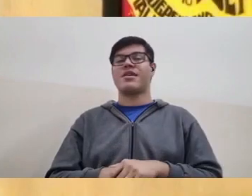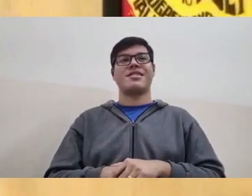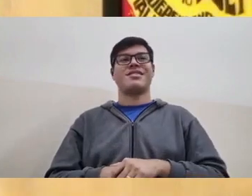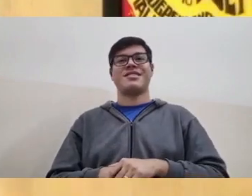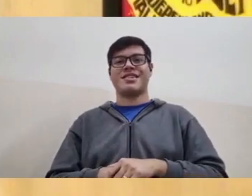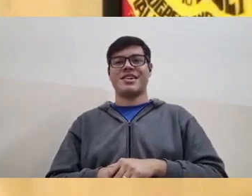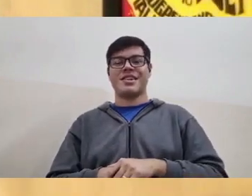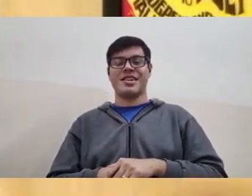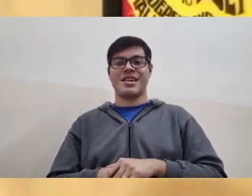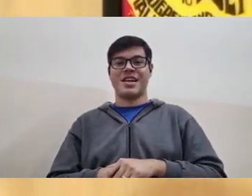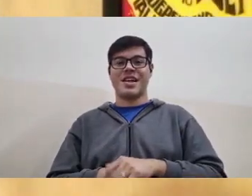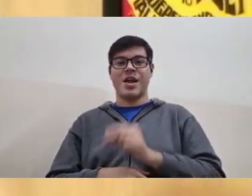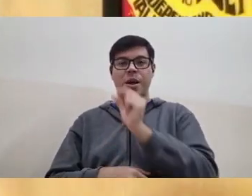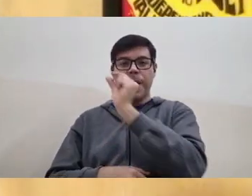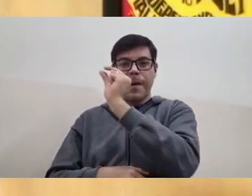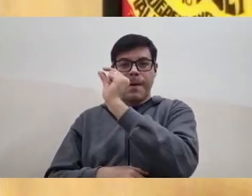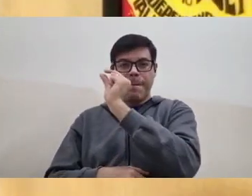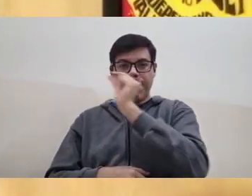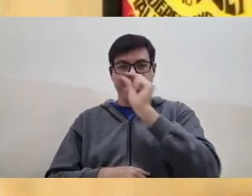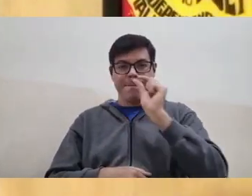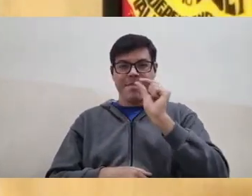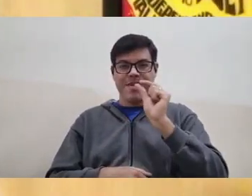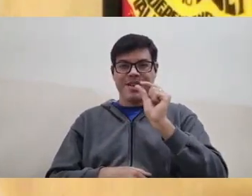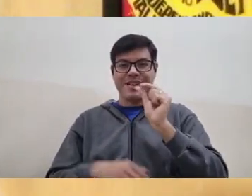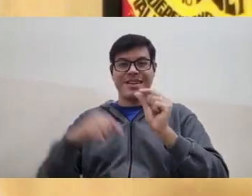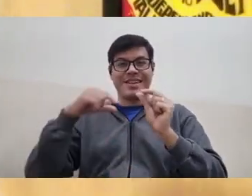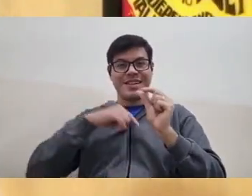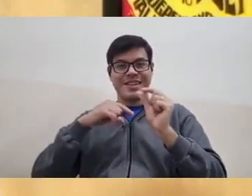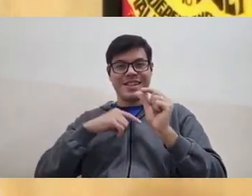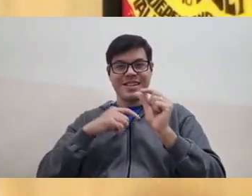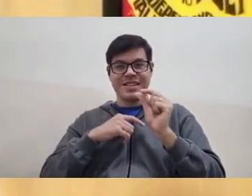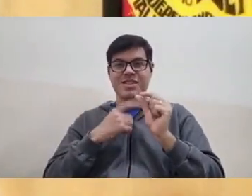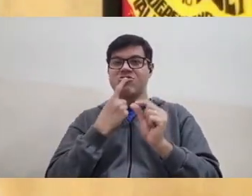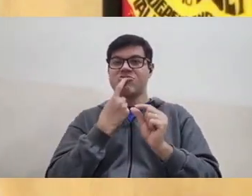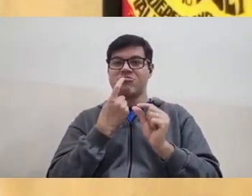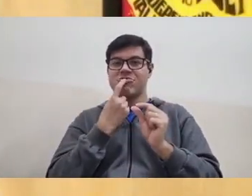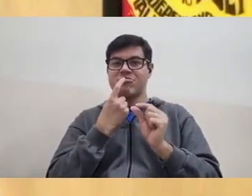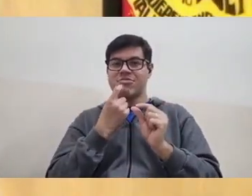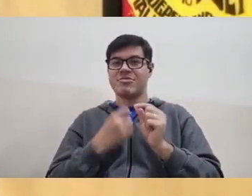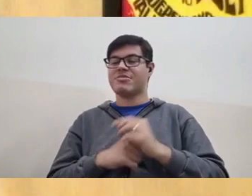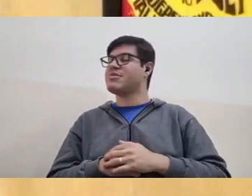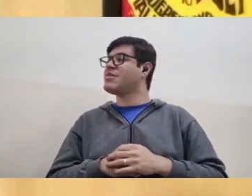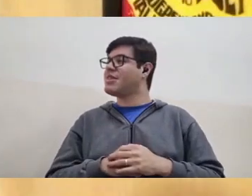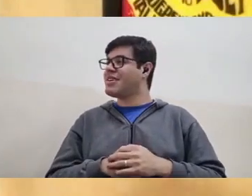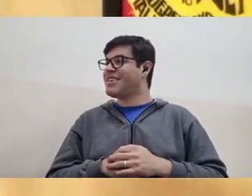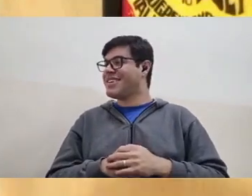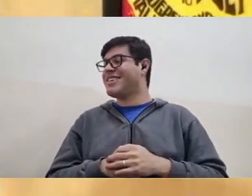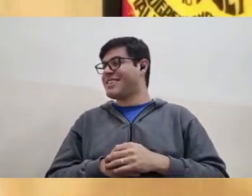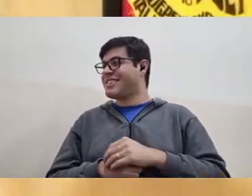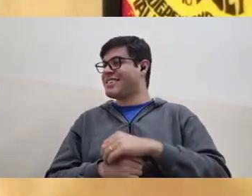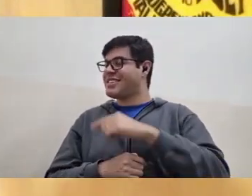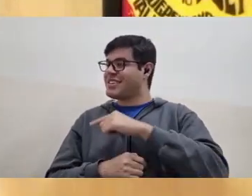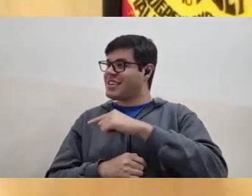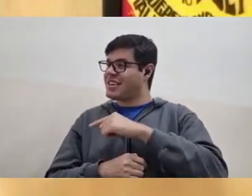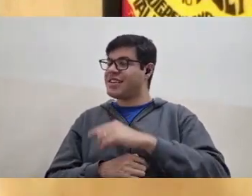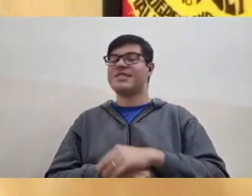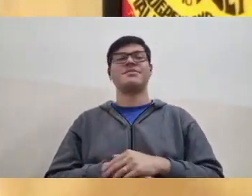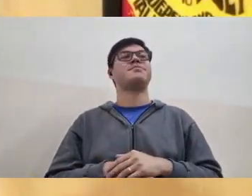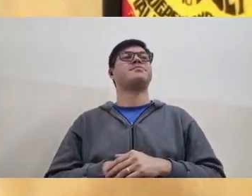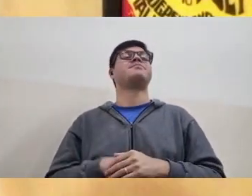tem umas bolinhas vermelhas. É uma árvore que veio da Ásia para cá. Deu azia dos citricultores. Ela é